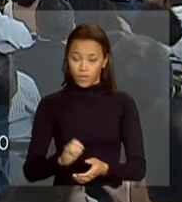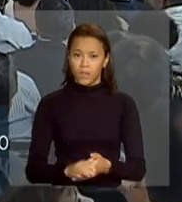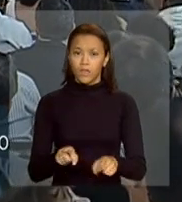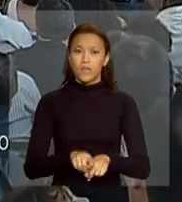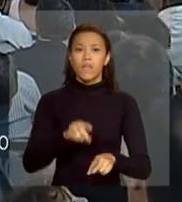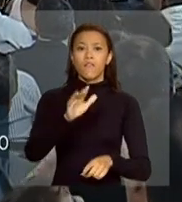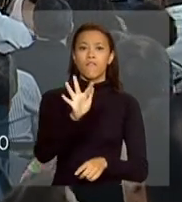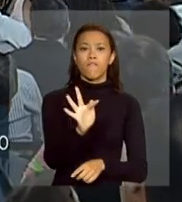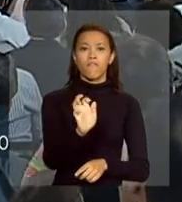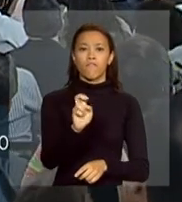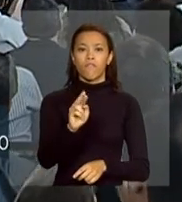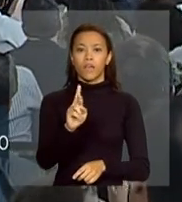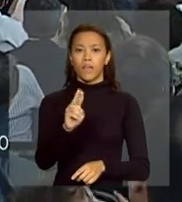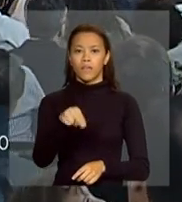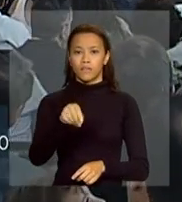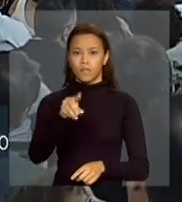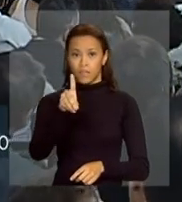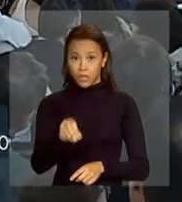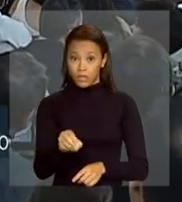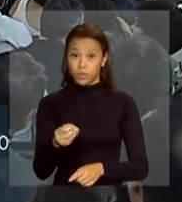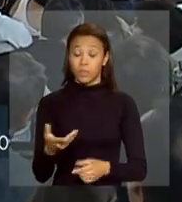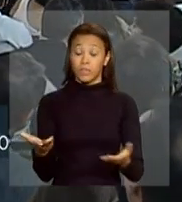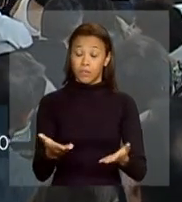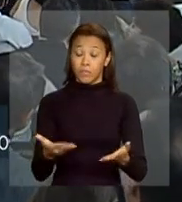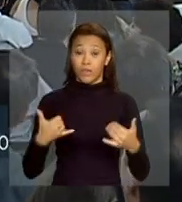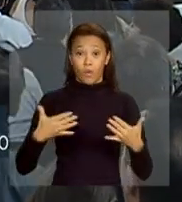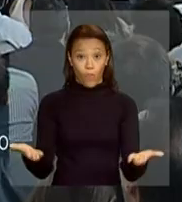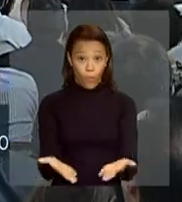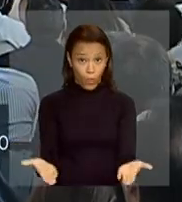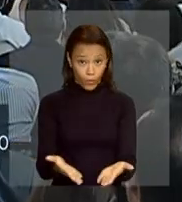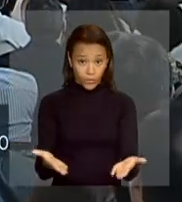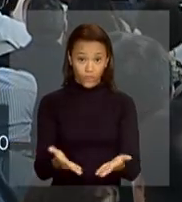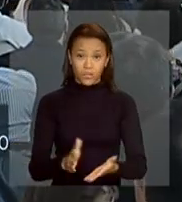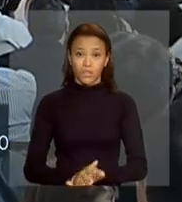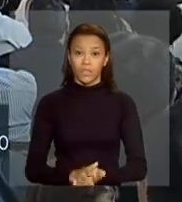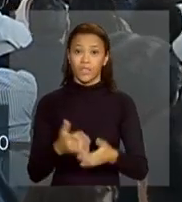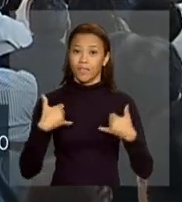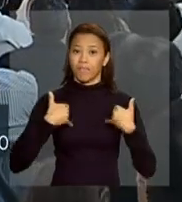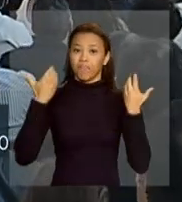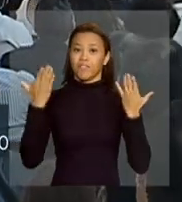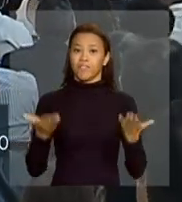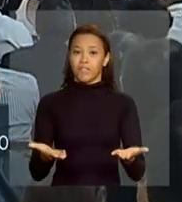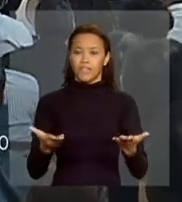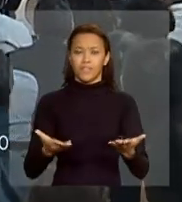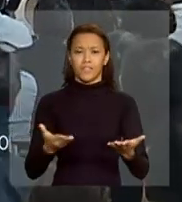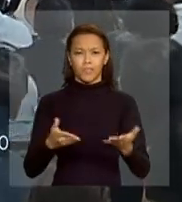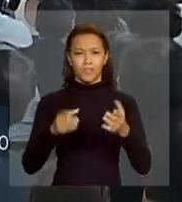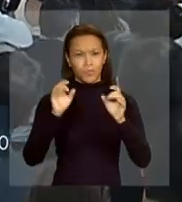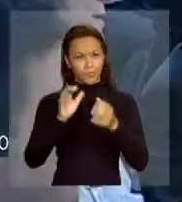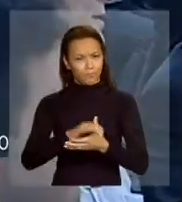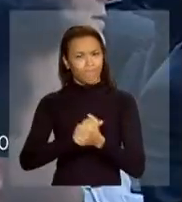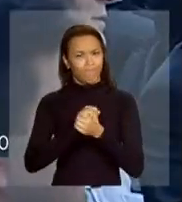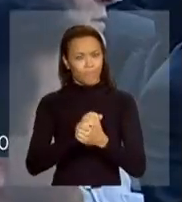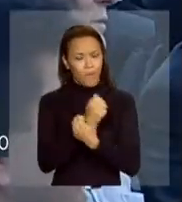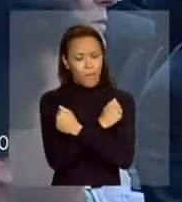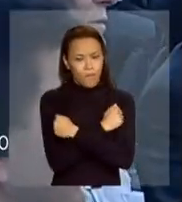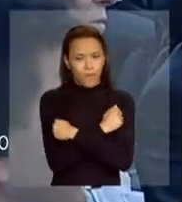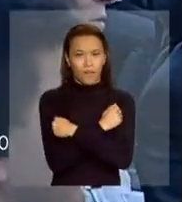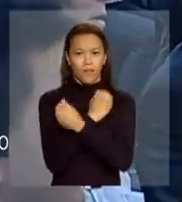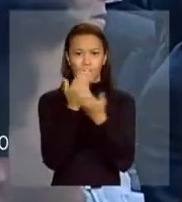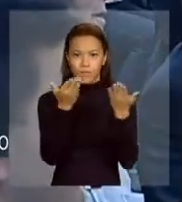Fernando Haddad aniversariante hoje quero trazer um abraço e muito afetivo